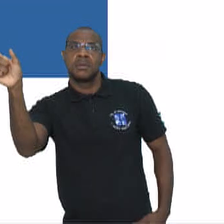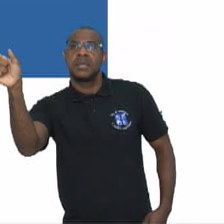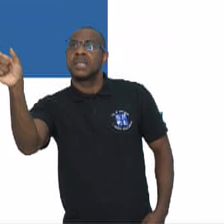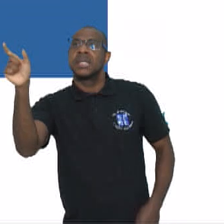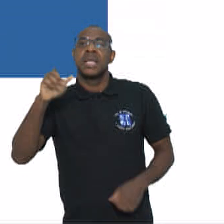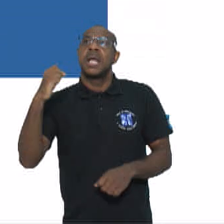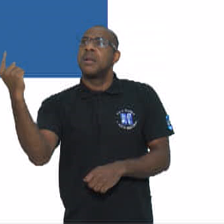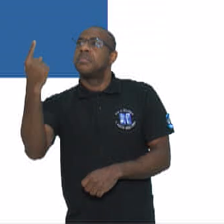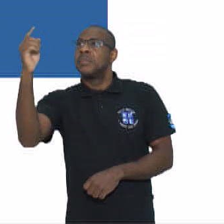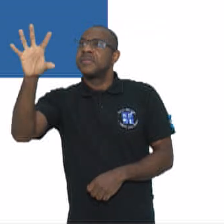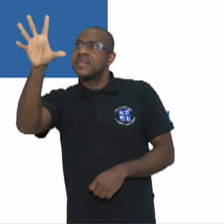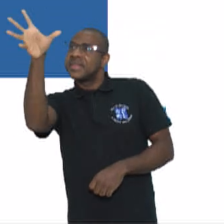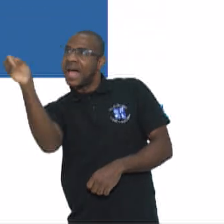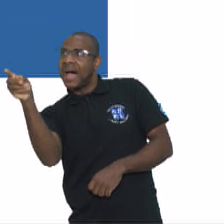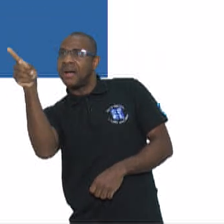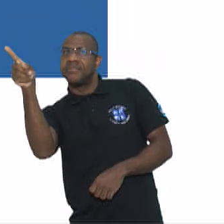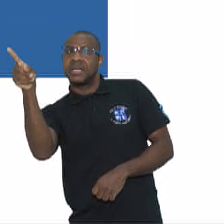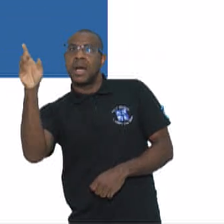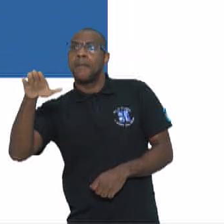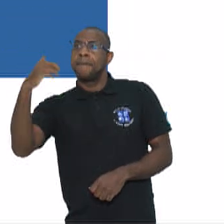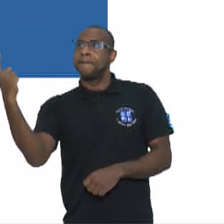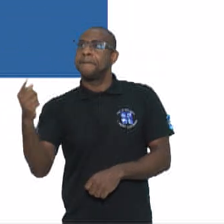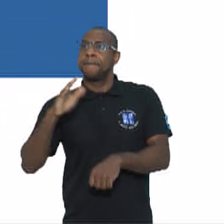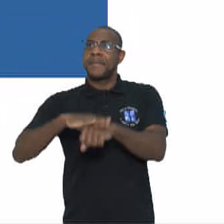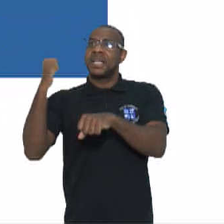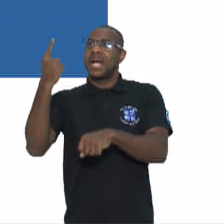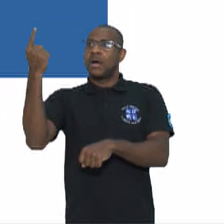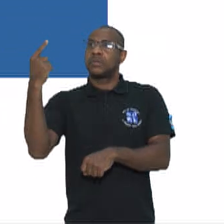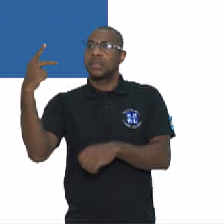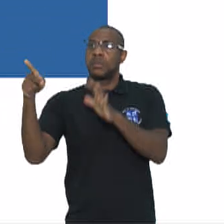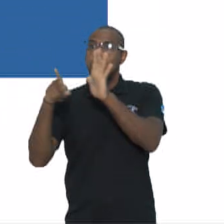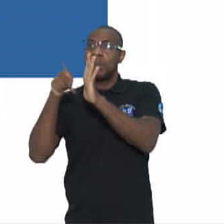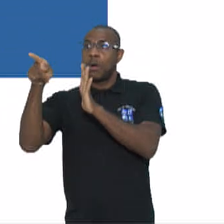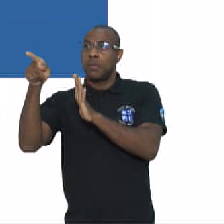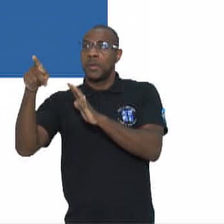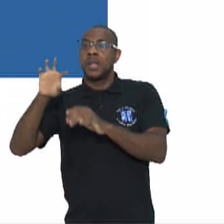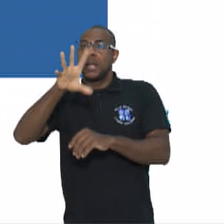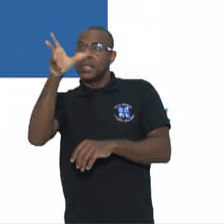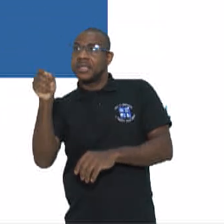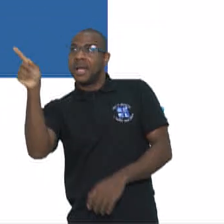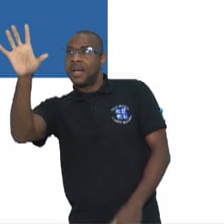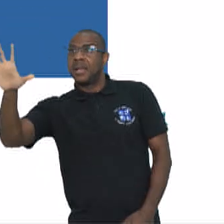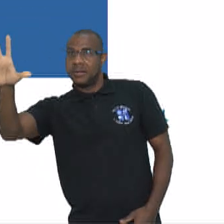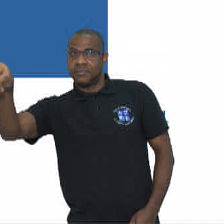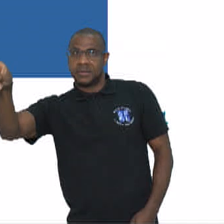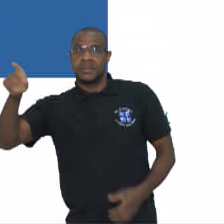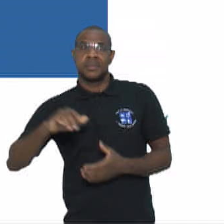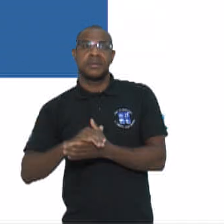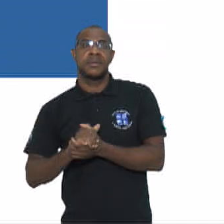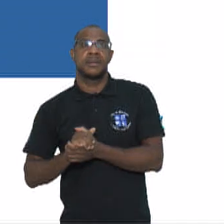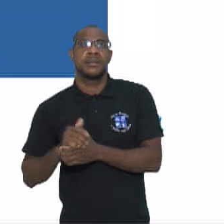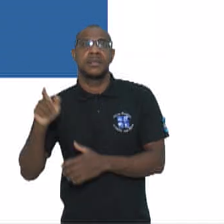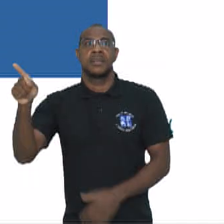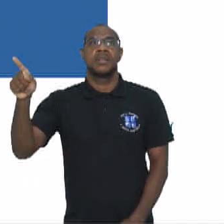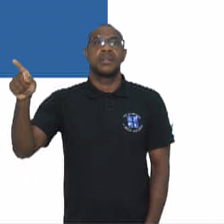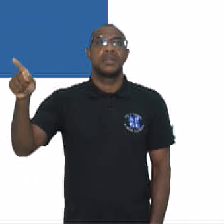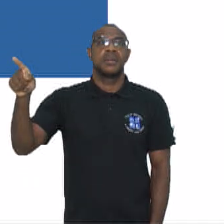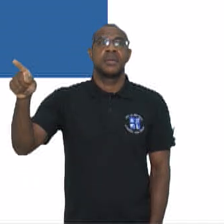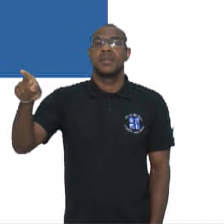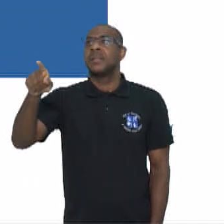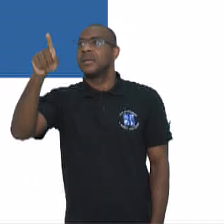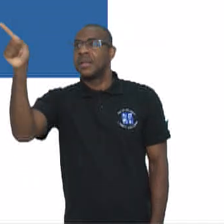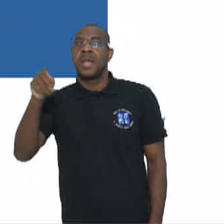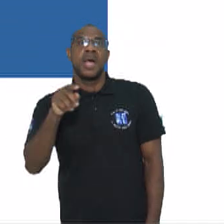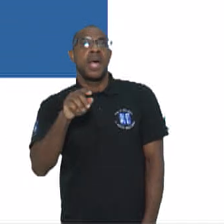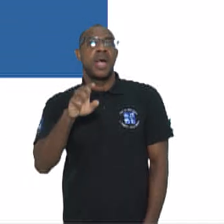da África. O Monte Elbrus, que fica na Rússia e é a montanha mais alta do continente europeu. O Monte Everest, montanha mais alta